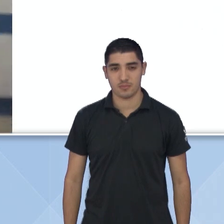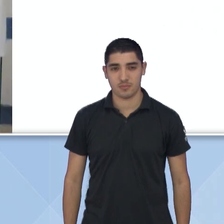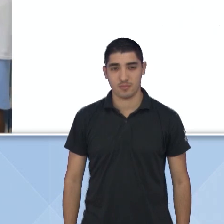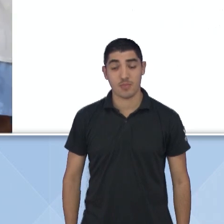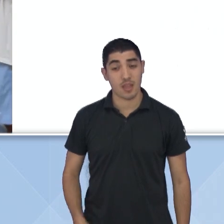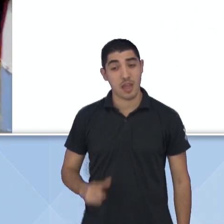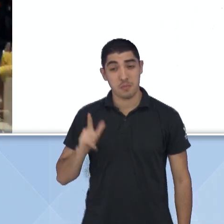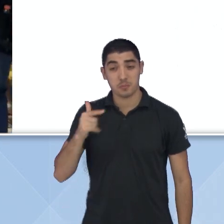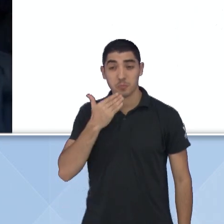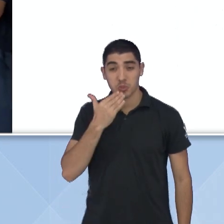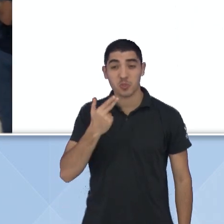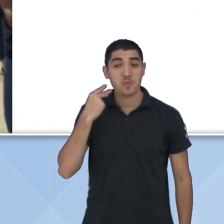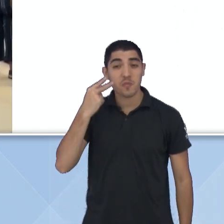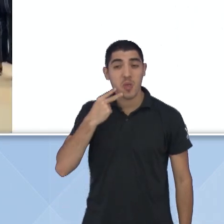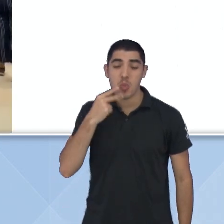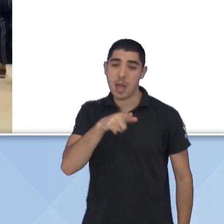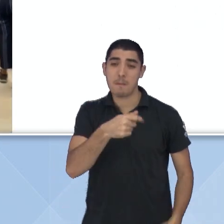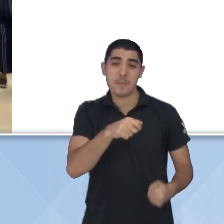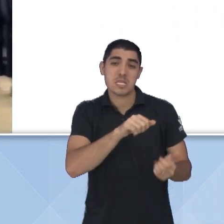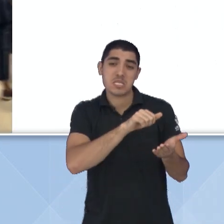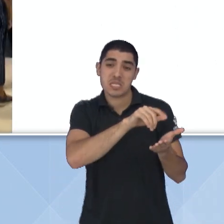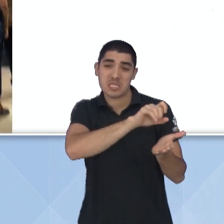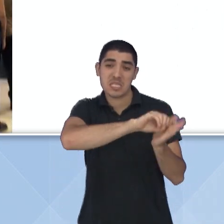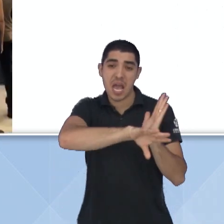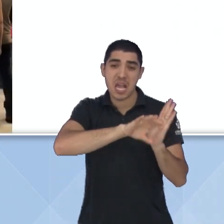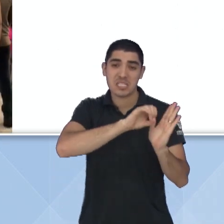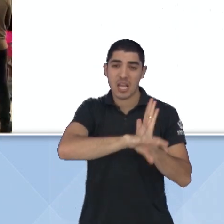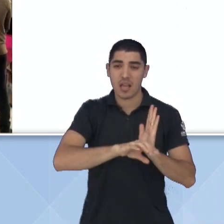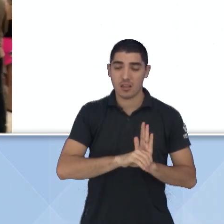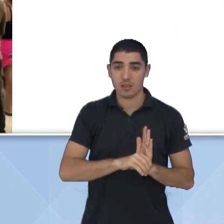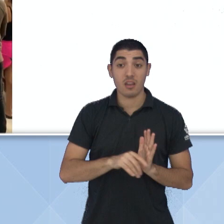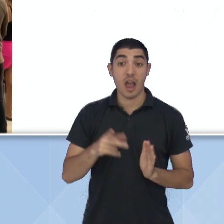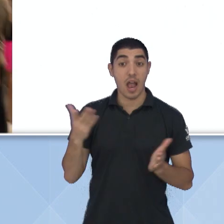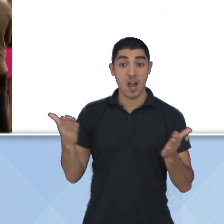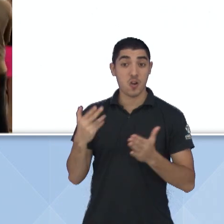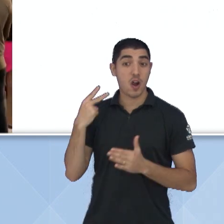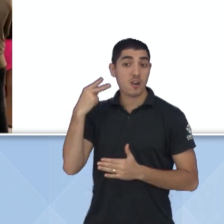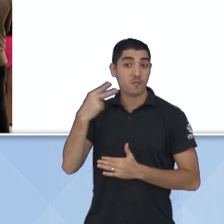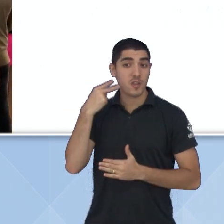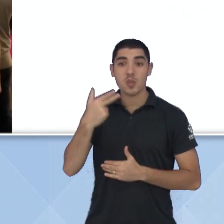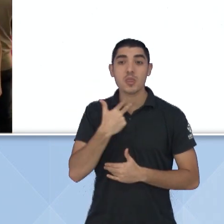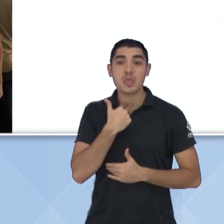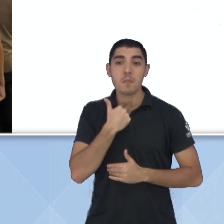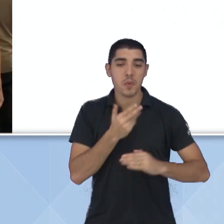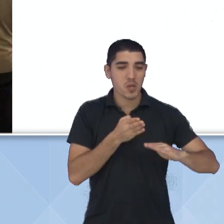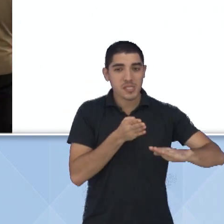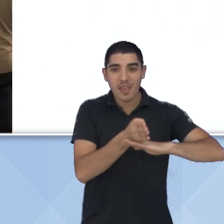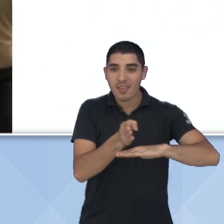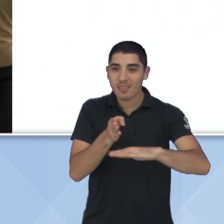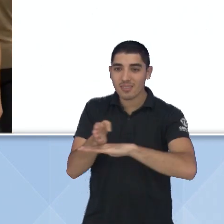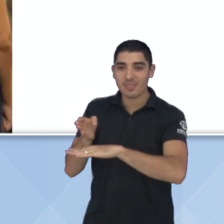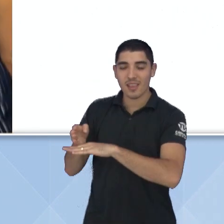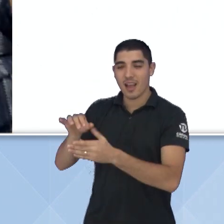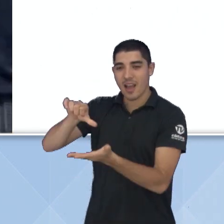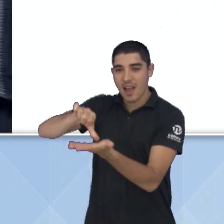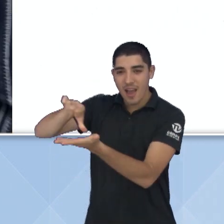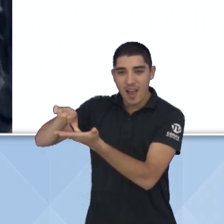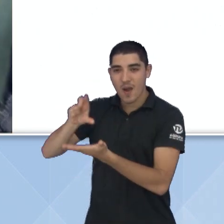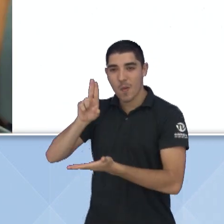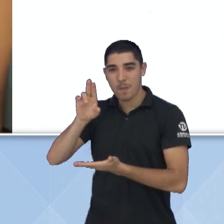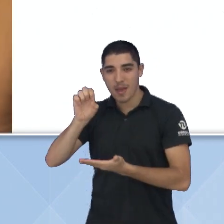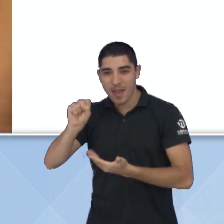Você sabe como que é, né, Roberto? Não tem mais acesso às unidades de saúde, você não tem mais acesso